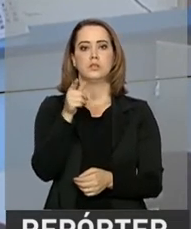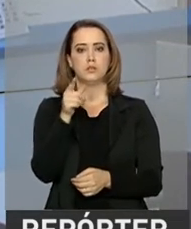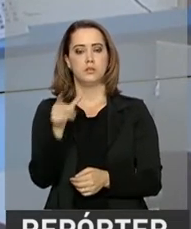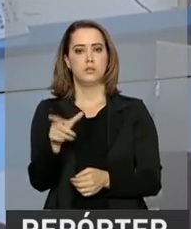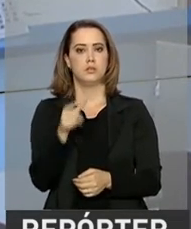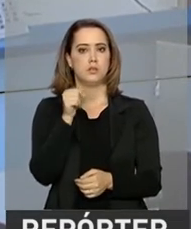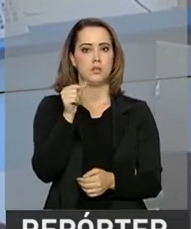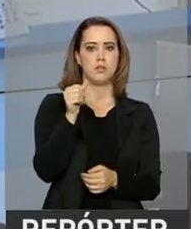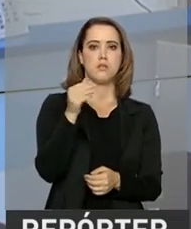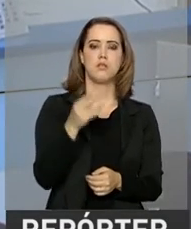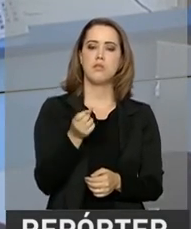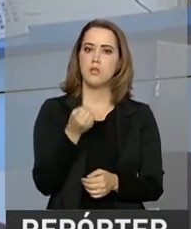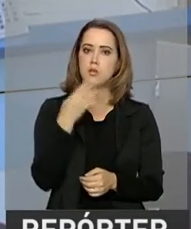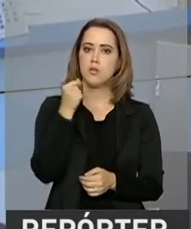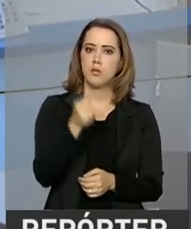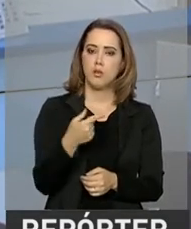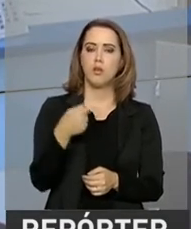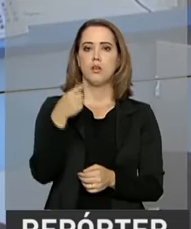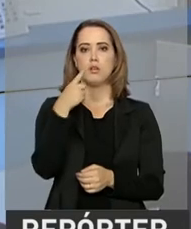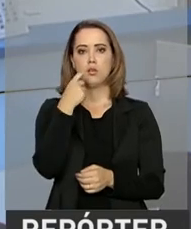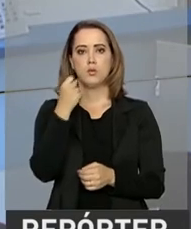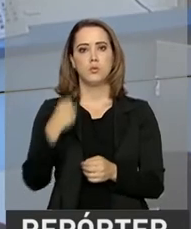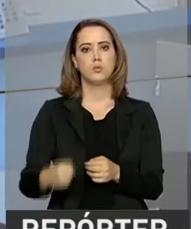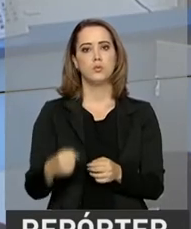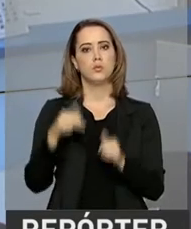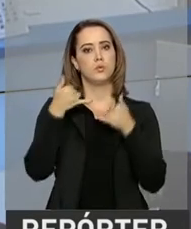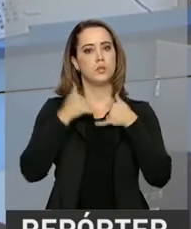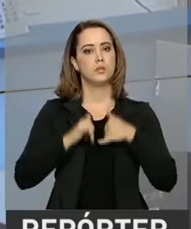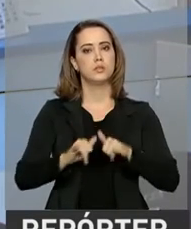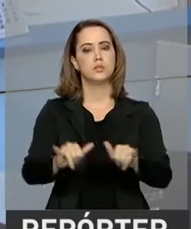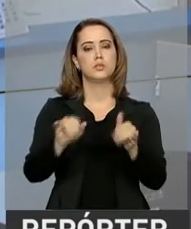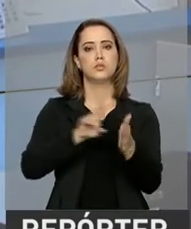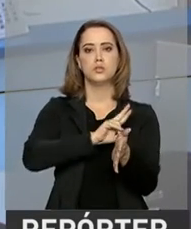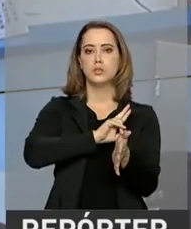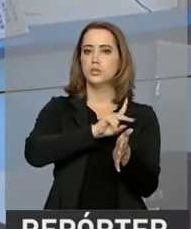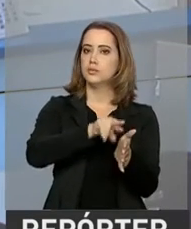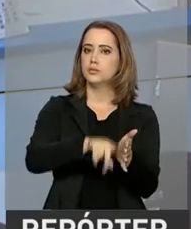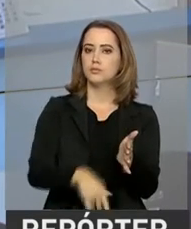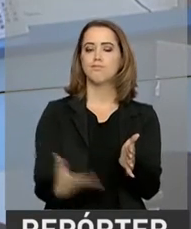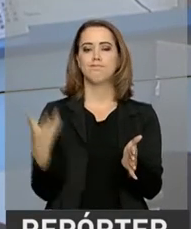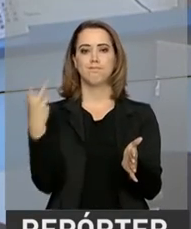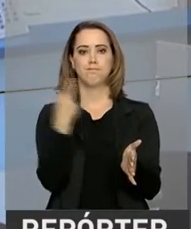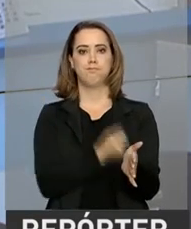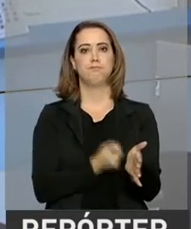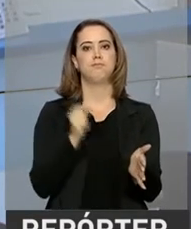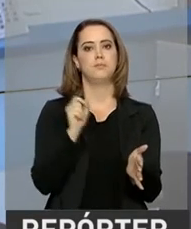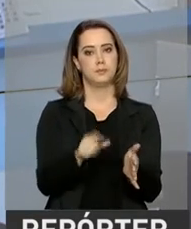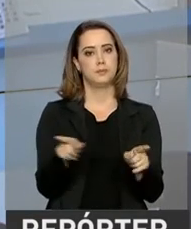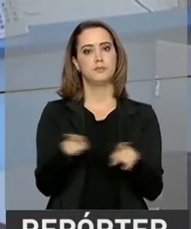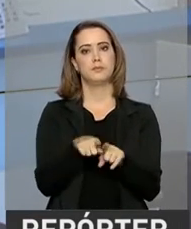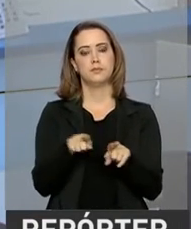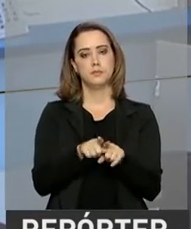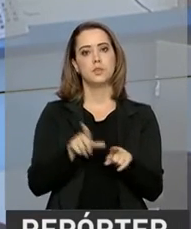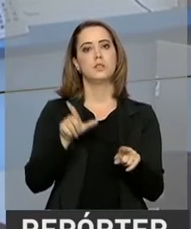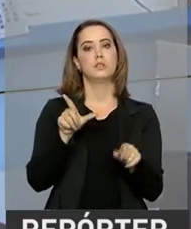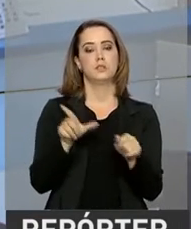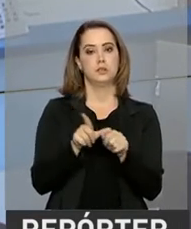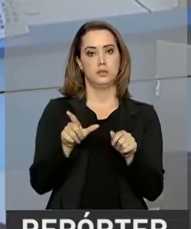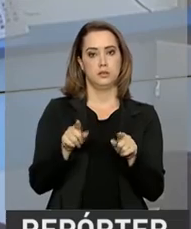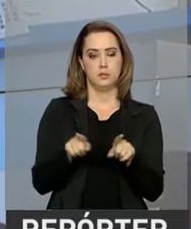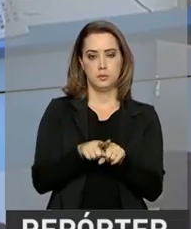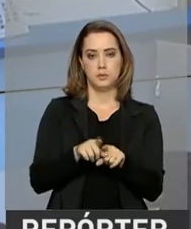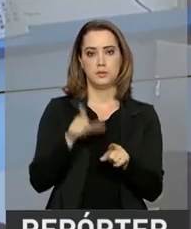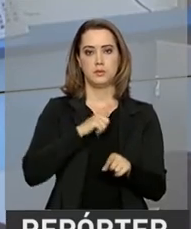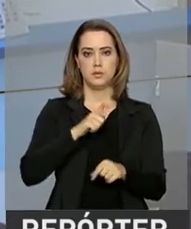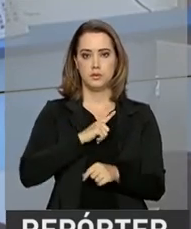drenagem energia elétrica e iluminação pública pavimentação e urbanização além de área de lazer unidades